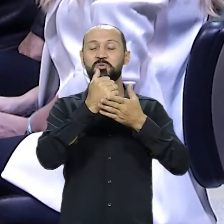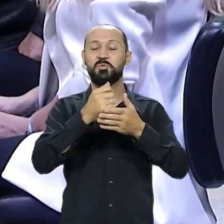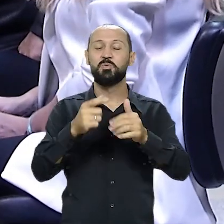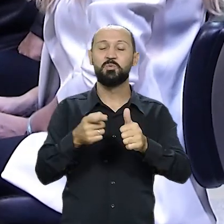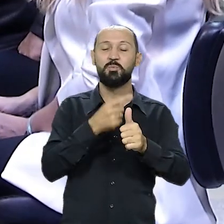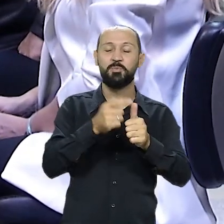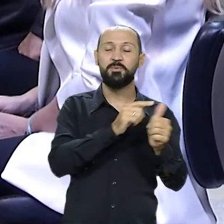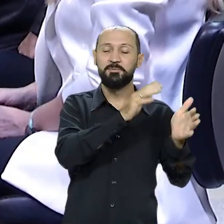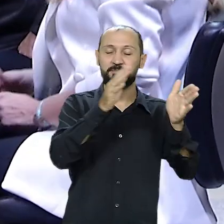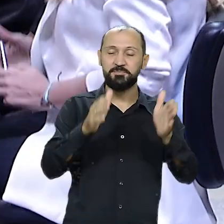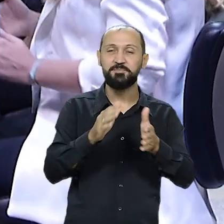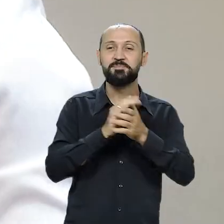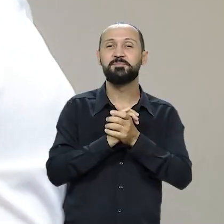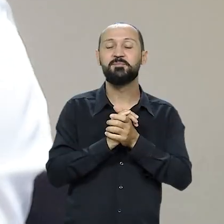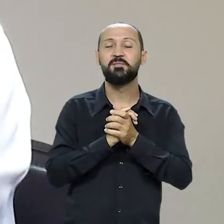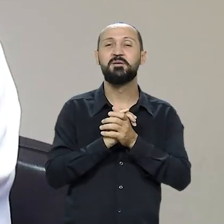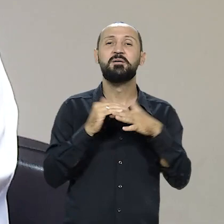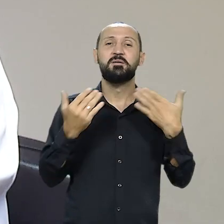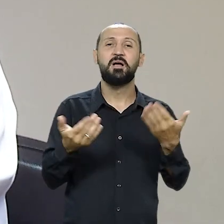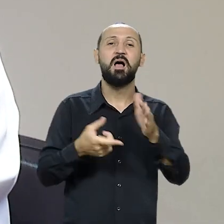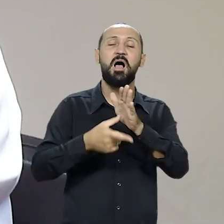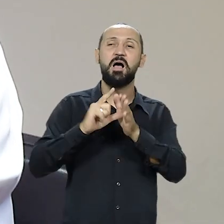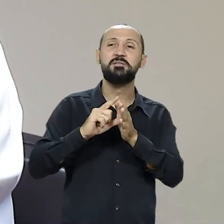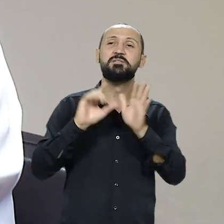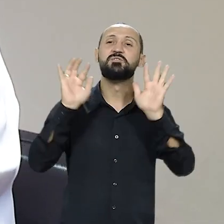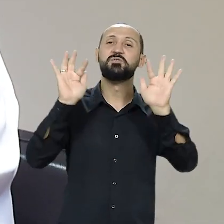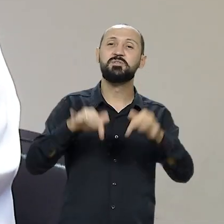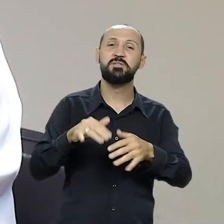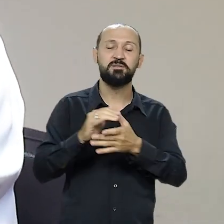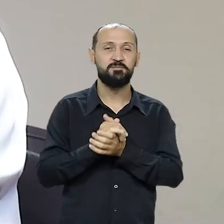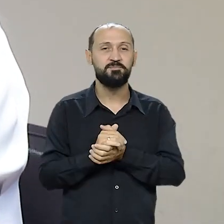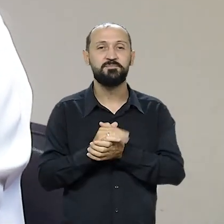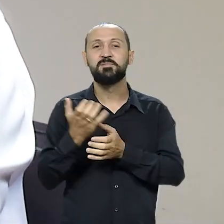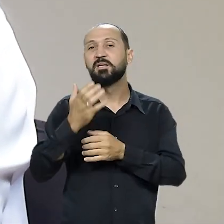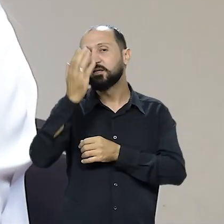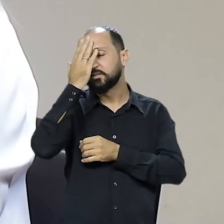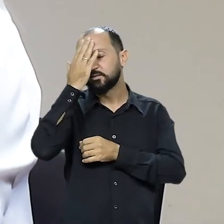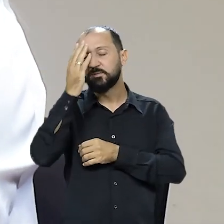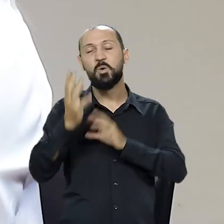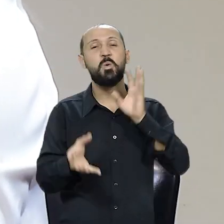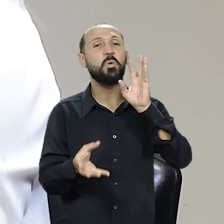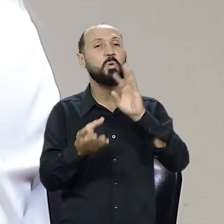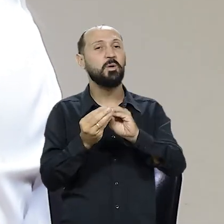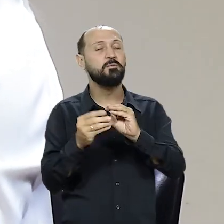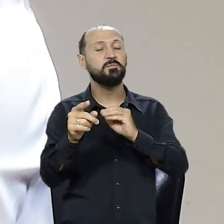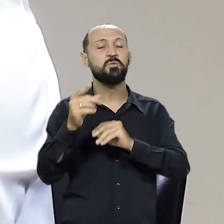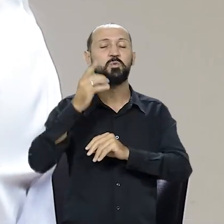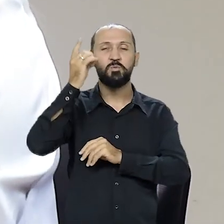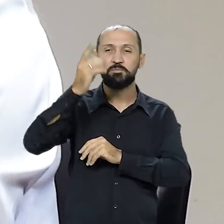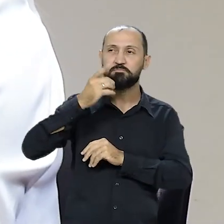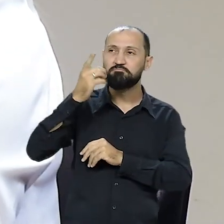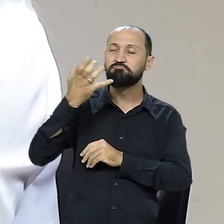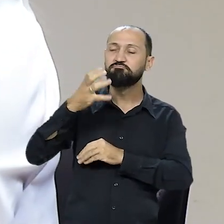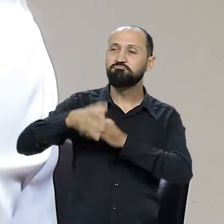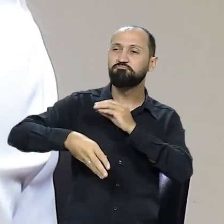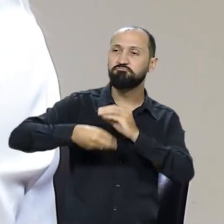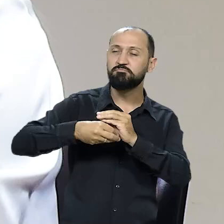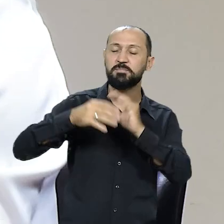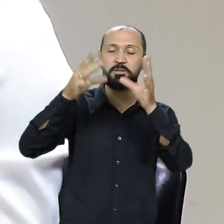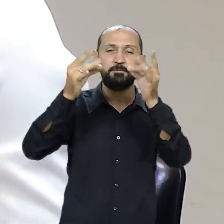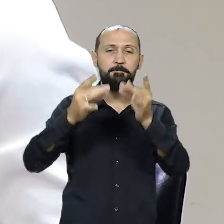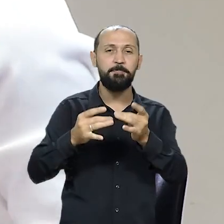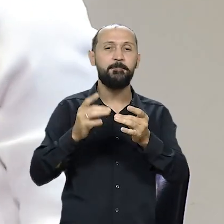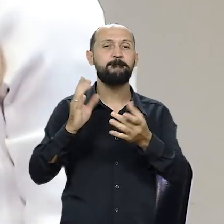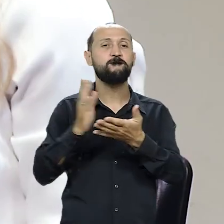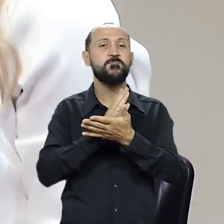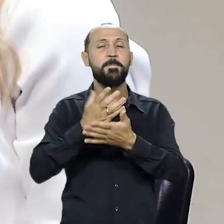bloco. Exatamente. Bom, antes da gente encerrar esse programa, a gente quer saber as considerações finais. Deputado, tem alguma coisa que o senhor queira pontuar, que a gente